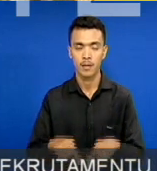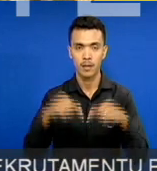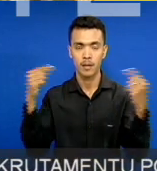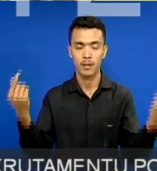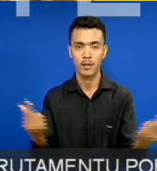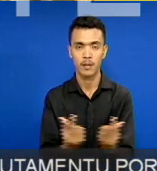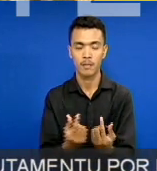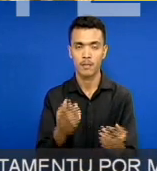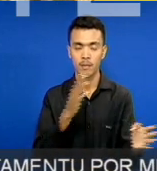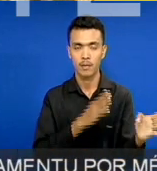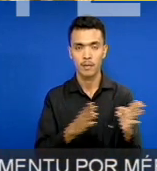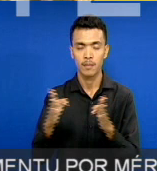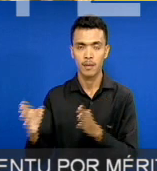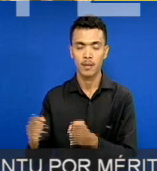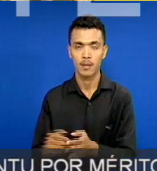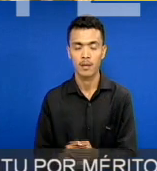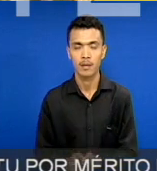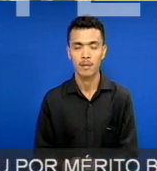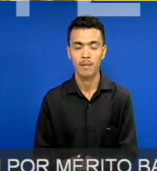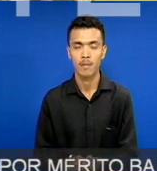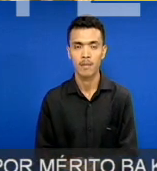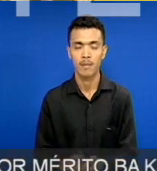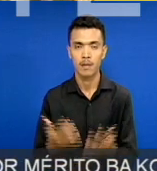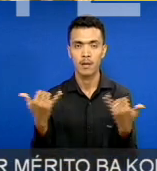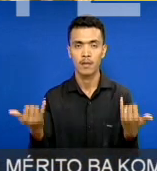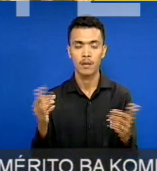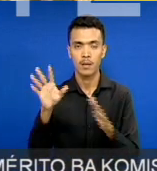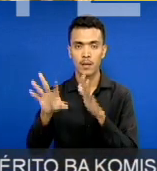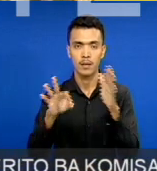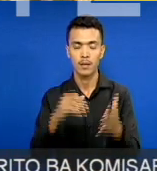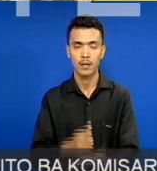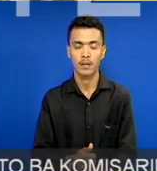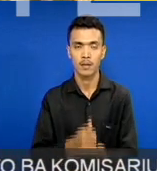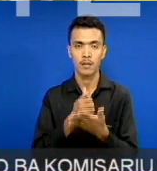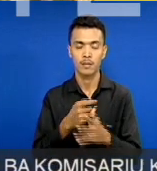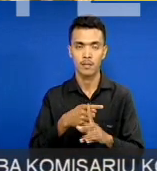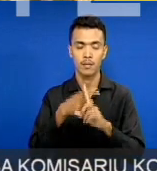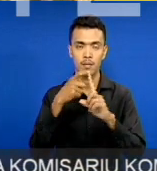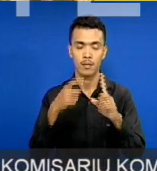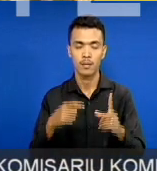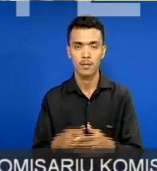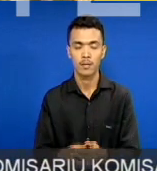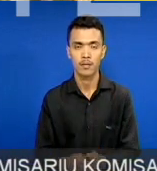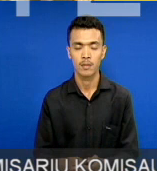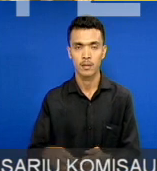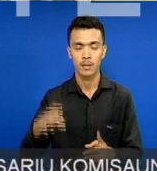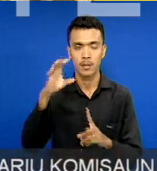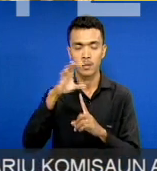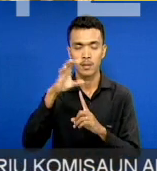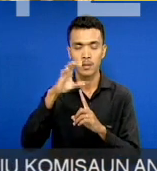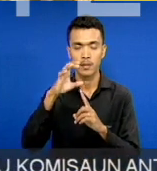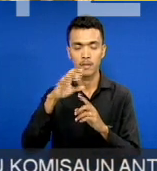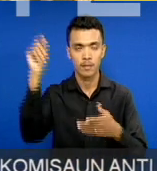aí tem Sira na stand-by, e agora temos, e está retando apoio, e se consultar, e